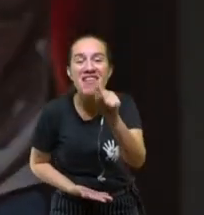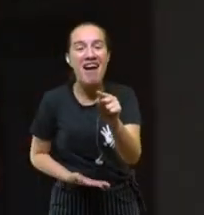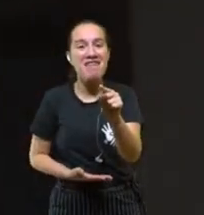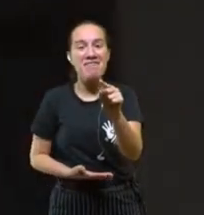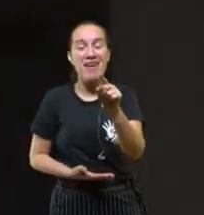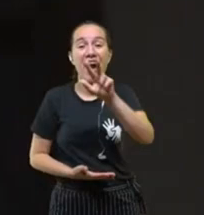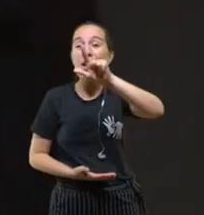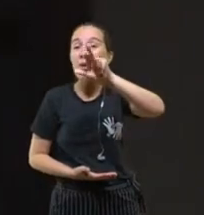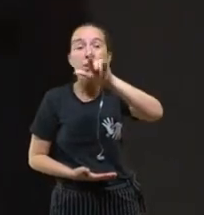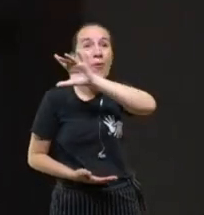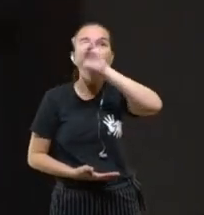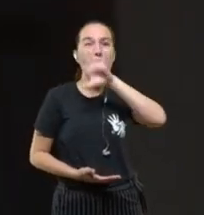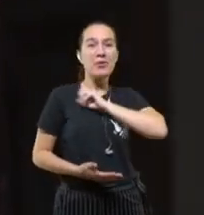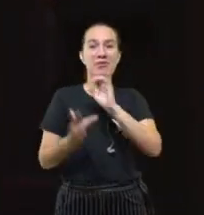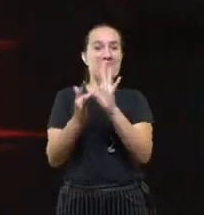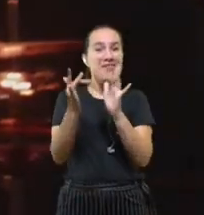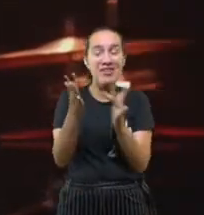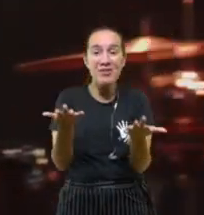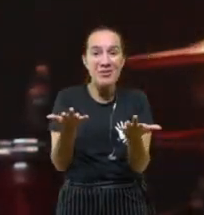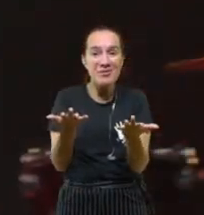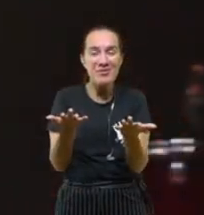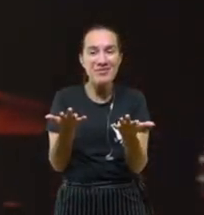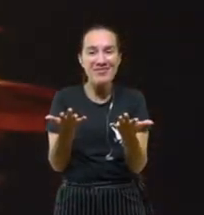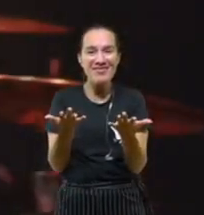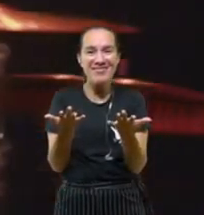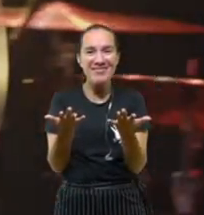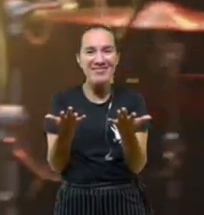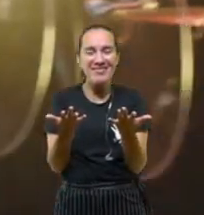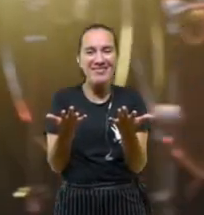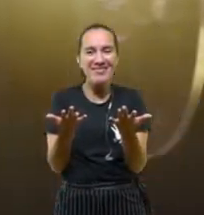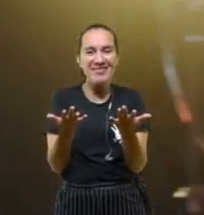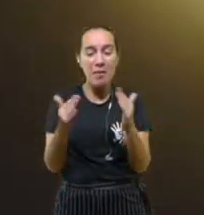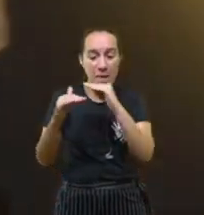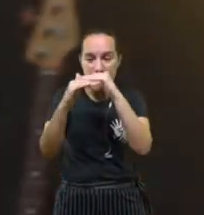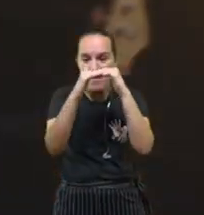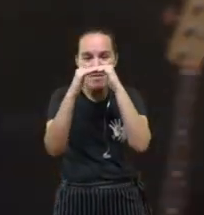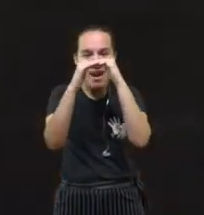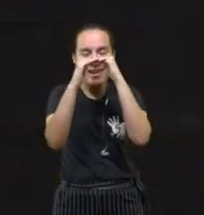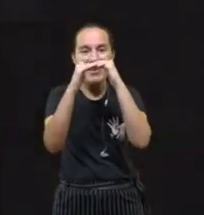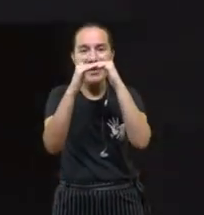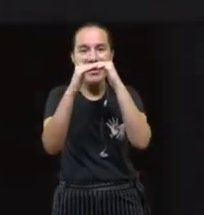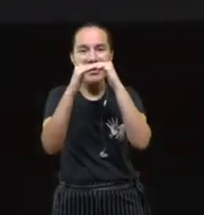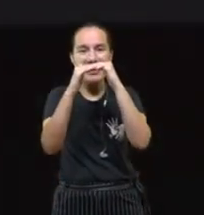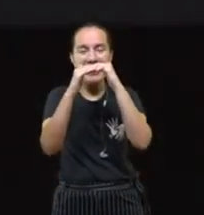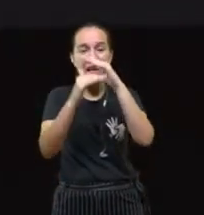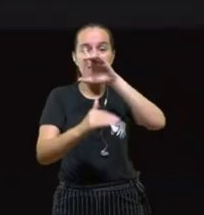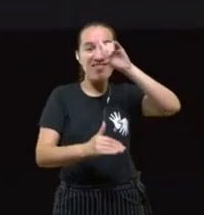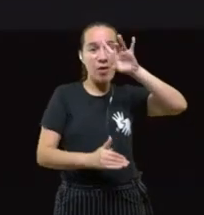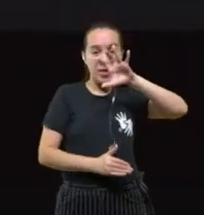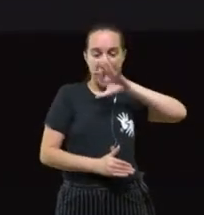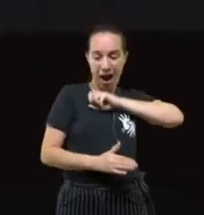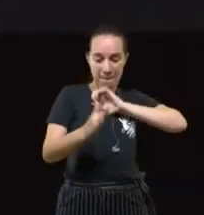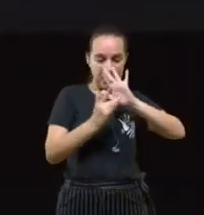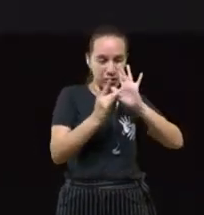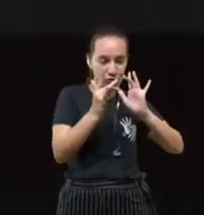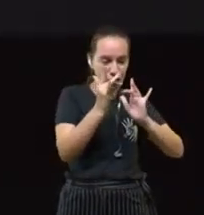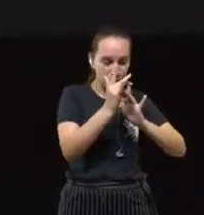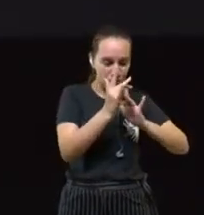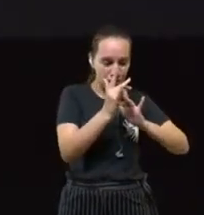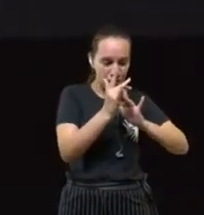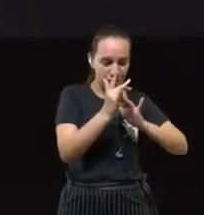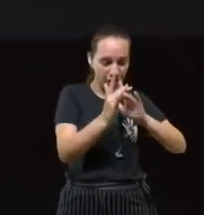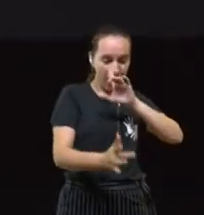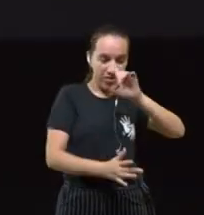ama Jesus. Meu Deus, é muito forte. Jesus falou para os discípulos